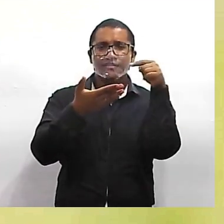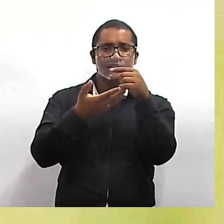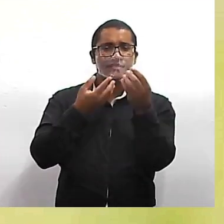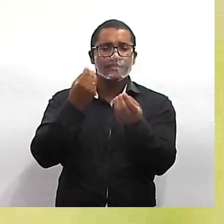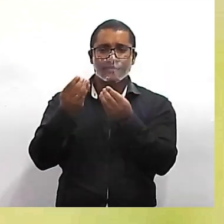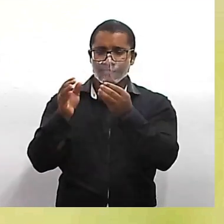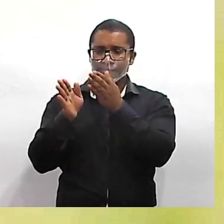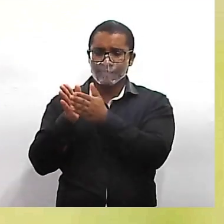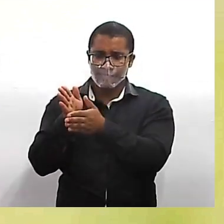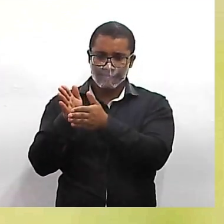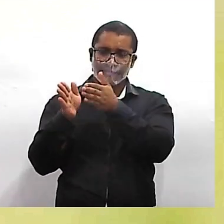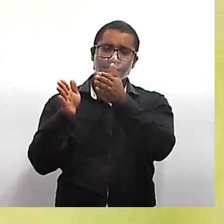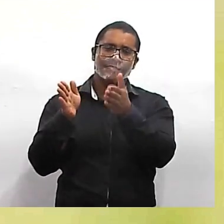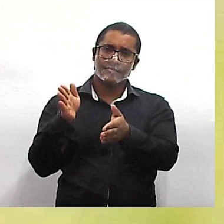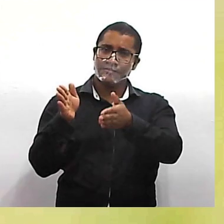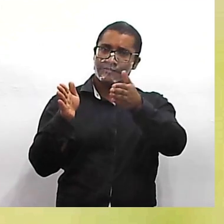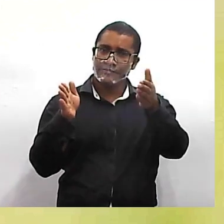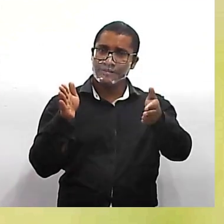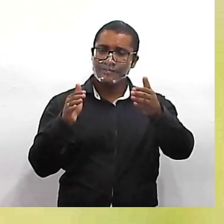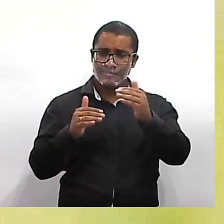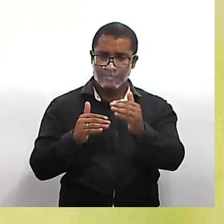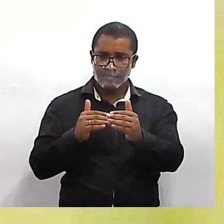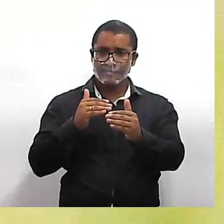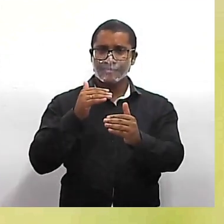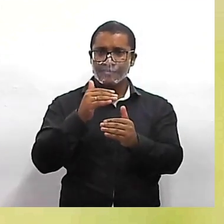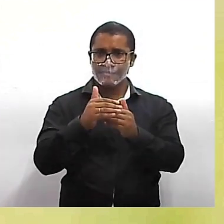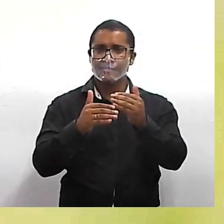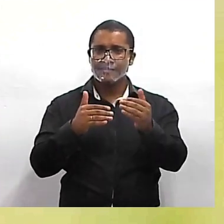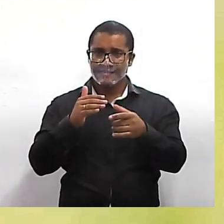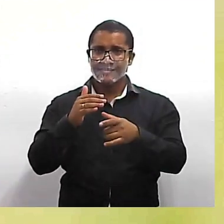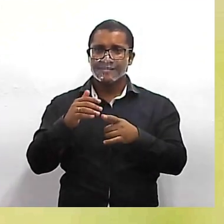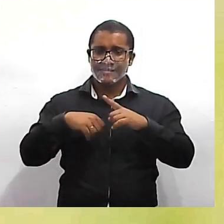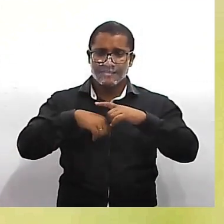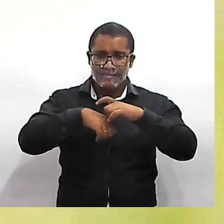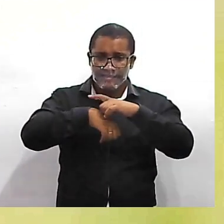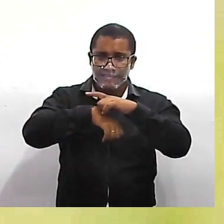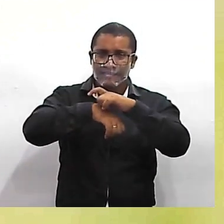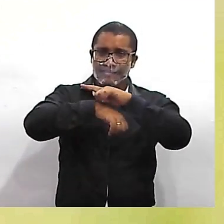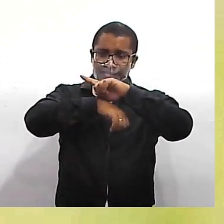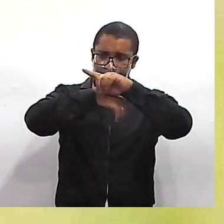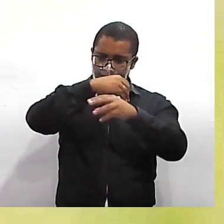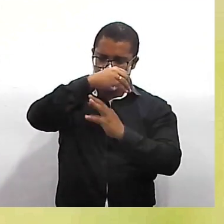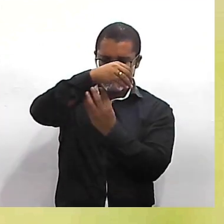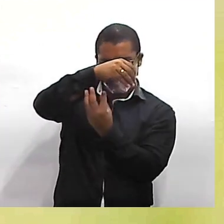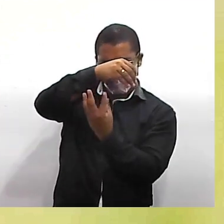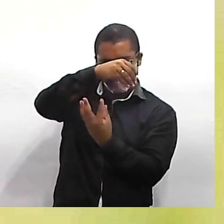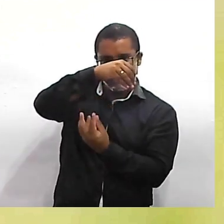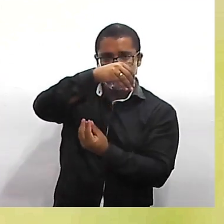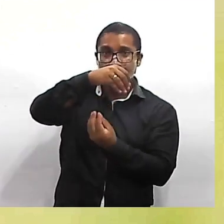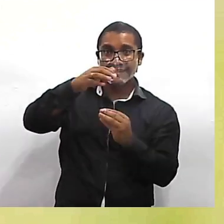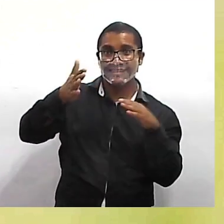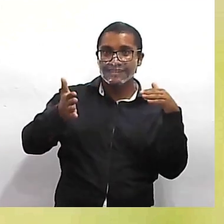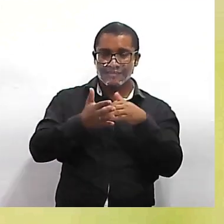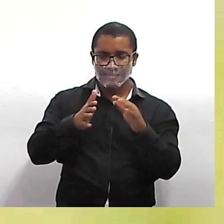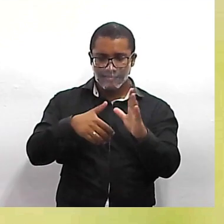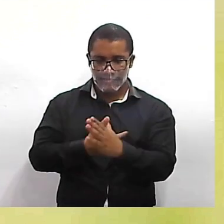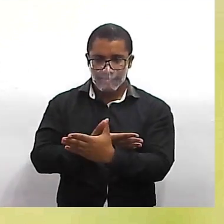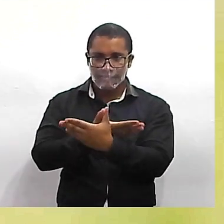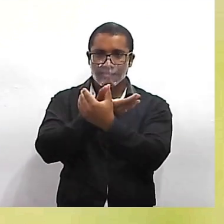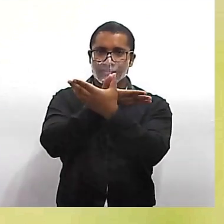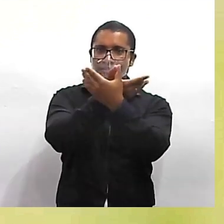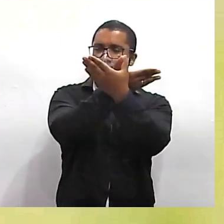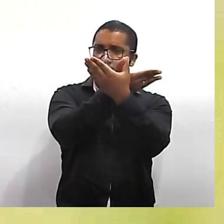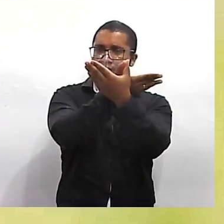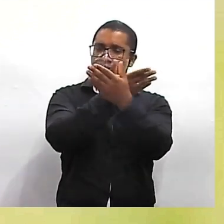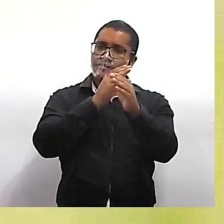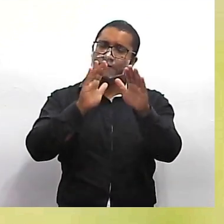por todas as fases do seu desenvolvimento, vai passando por pupa, até chegar nessa linda borboleta aí. Então, o que é que